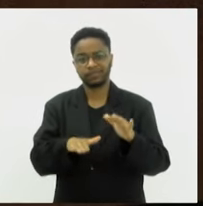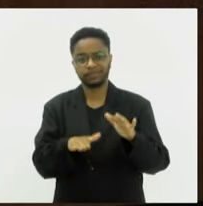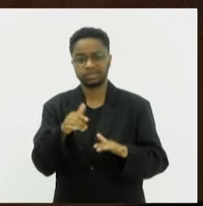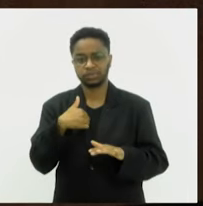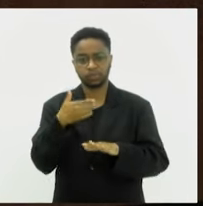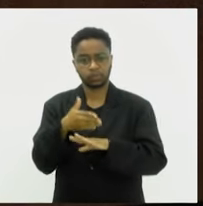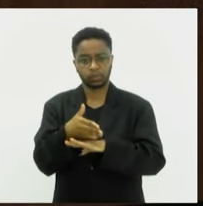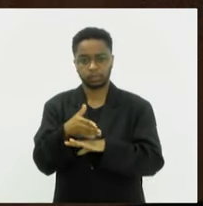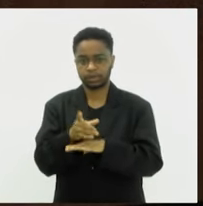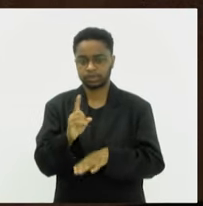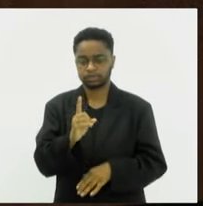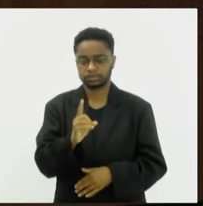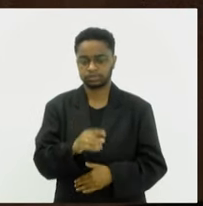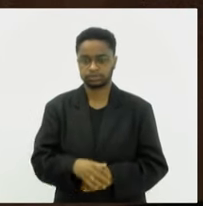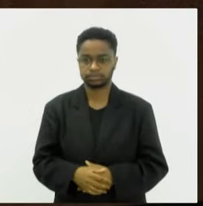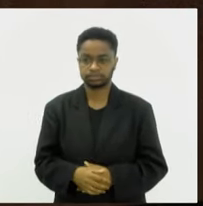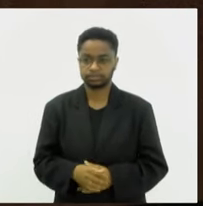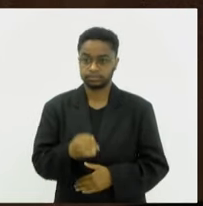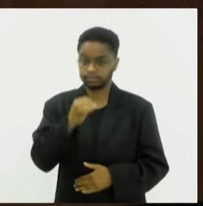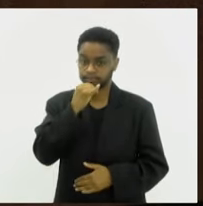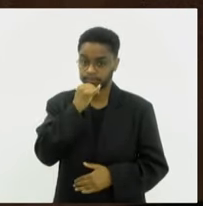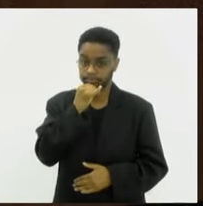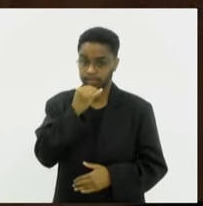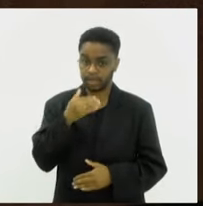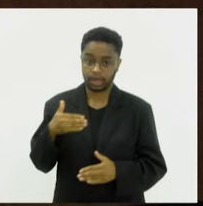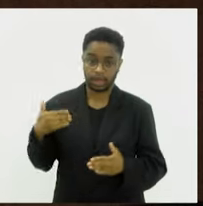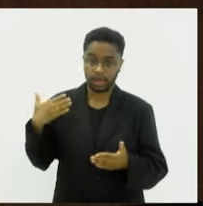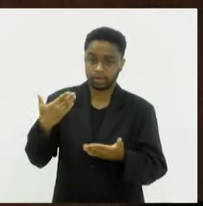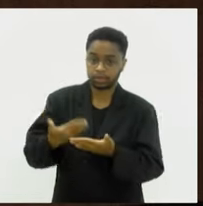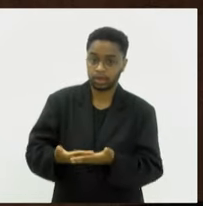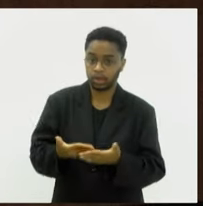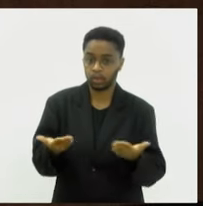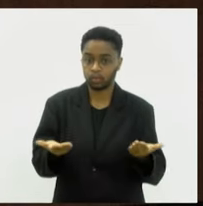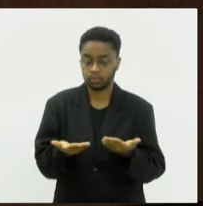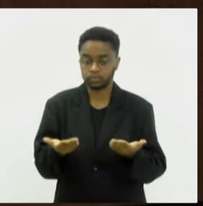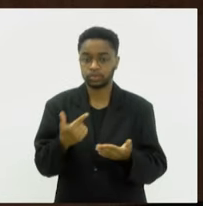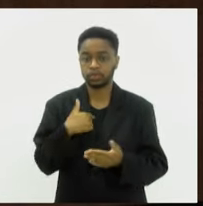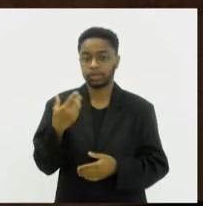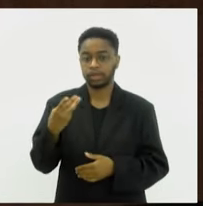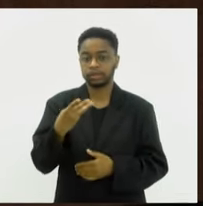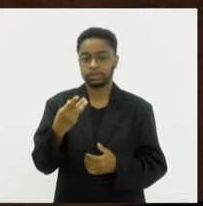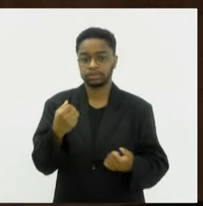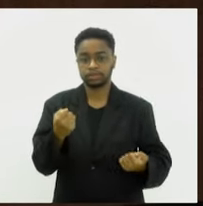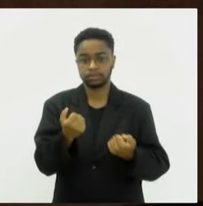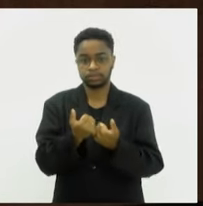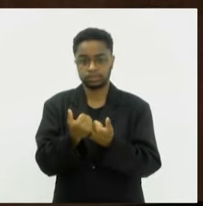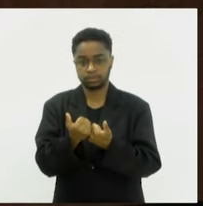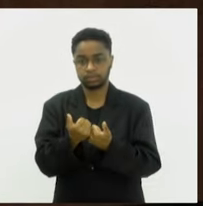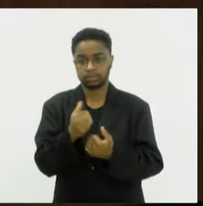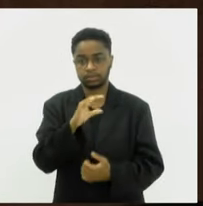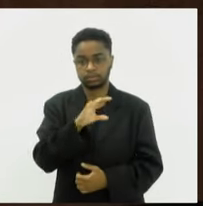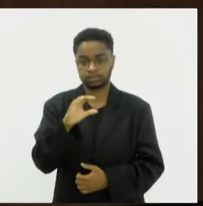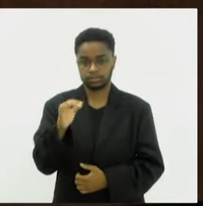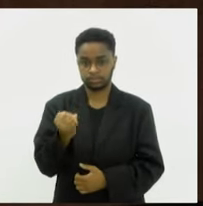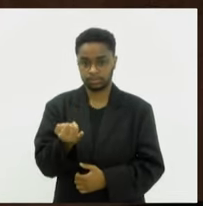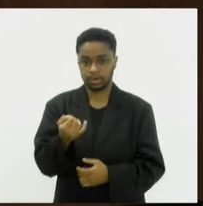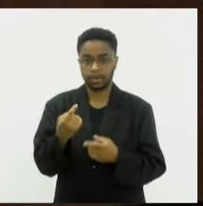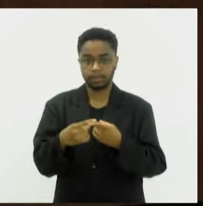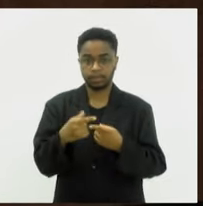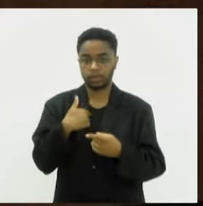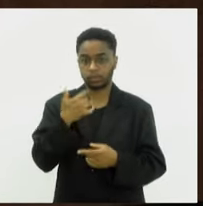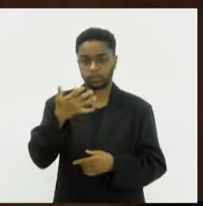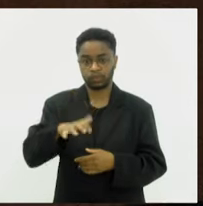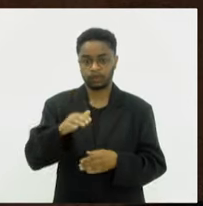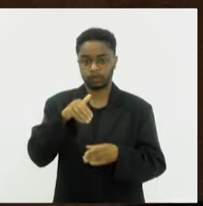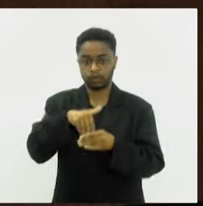CCJ. Eu, por exemplo, até o dia de hoje, eu era o terceiro suplente da CCJ. Só porque eu não quis votar no